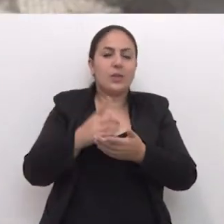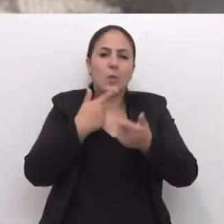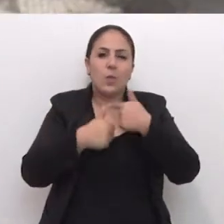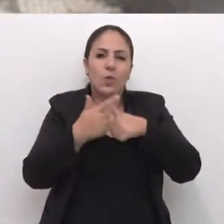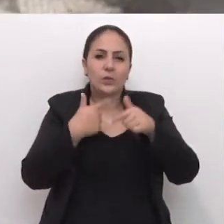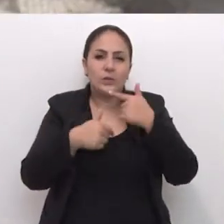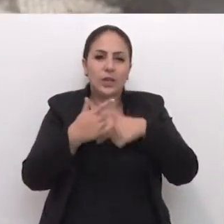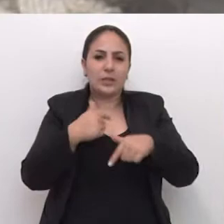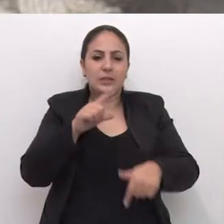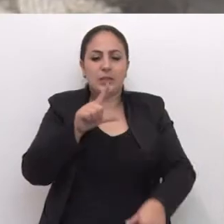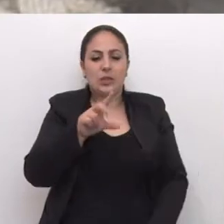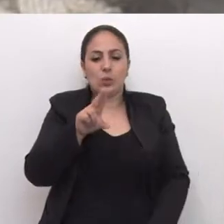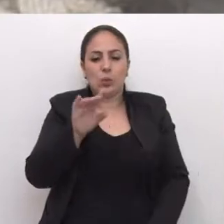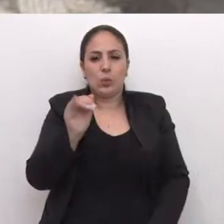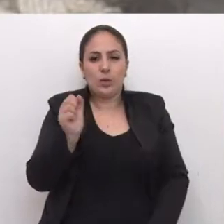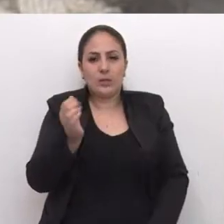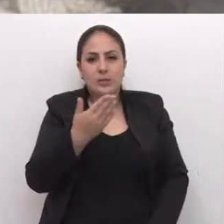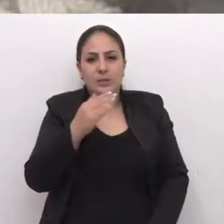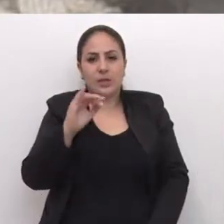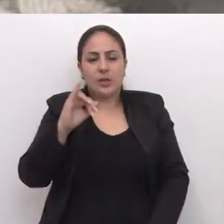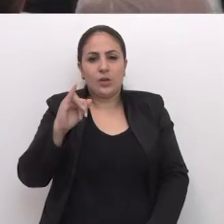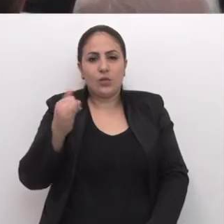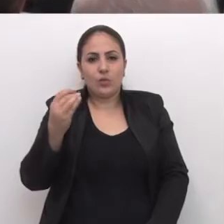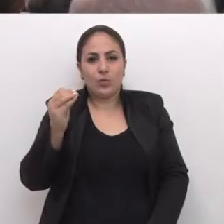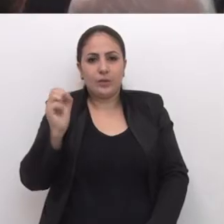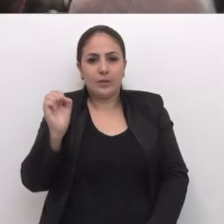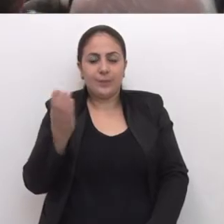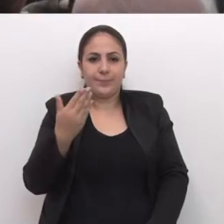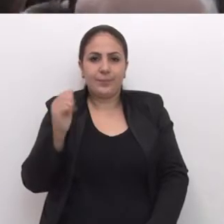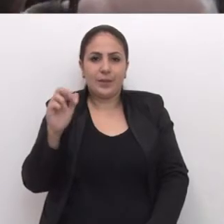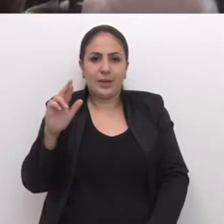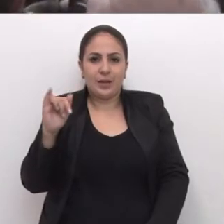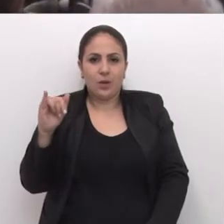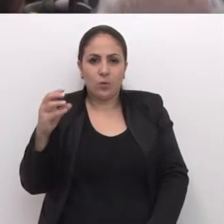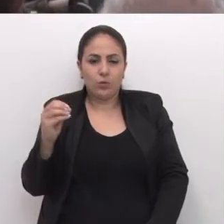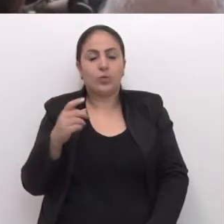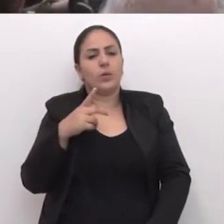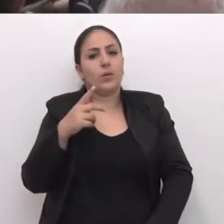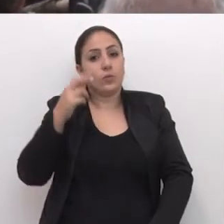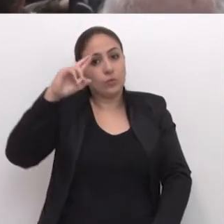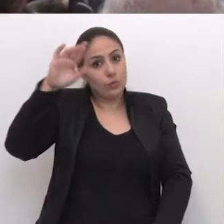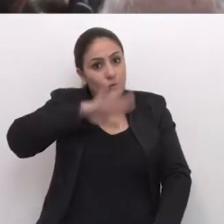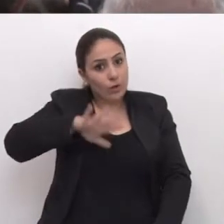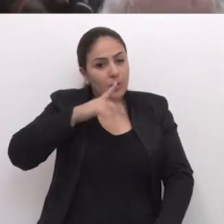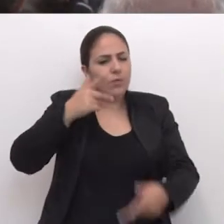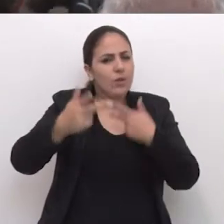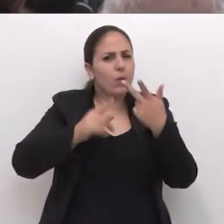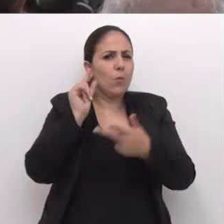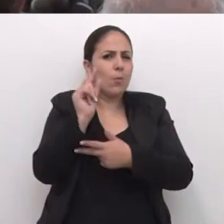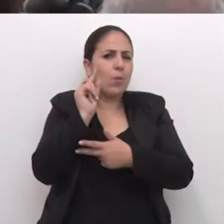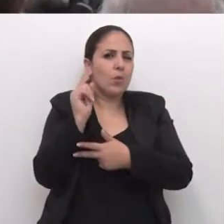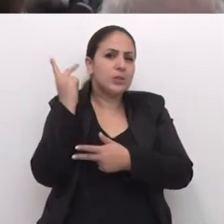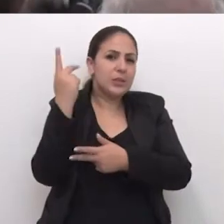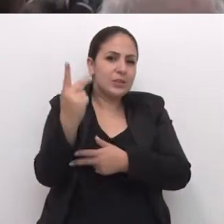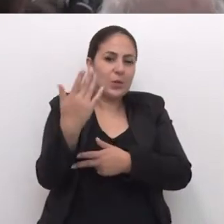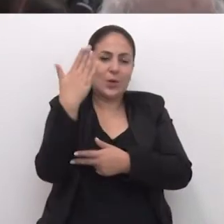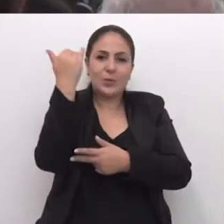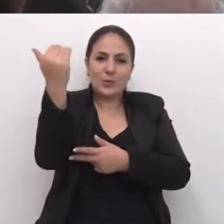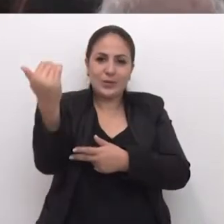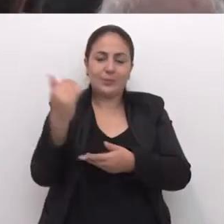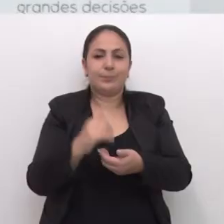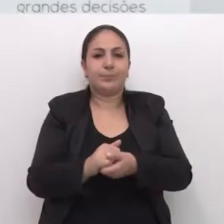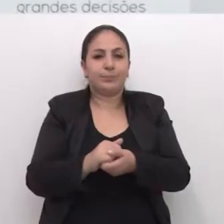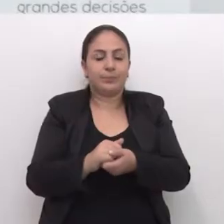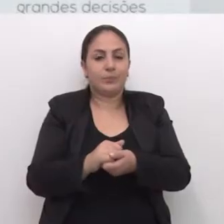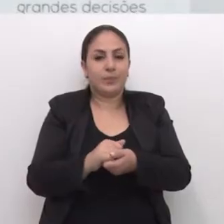da vontade de Lucas José de Araújo. Na tribuna, o diretor-geral contou um pouco desta história de